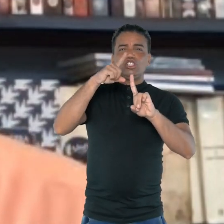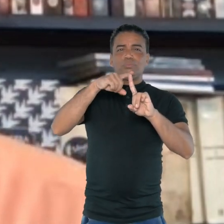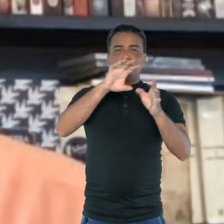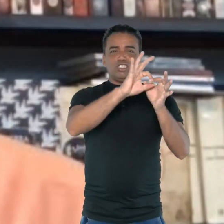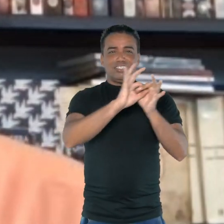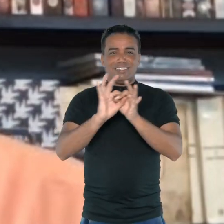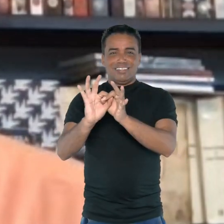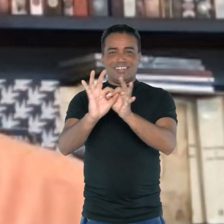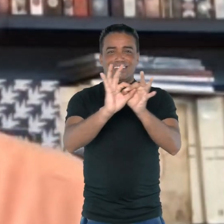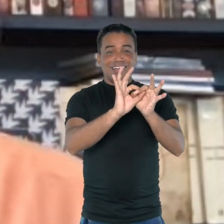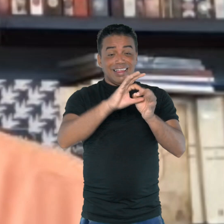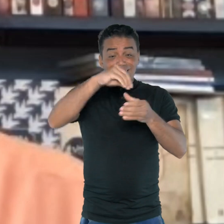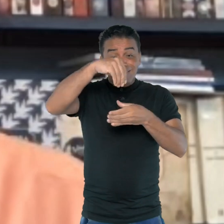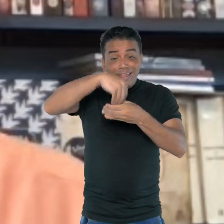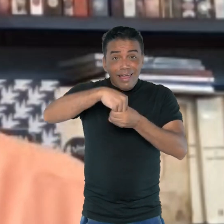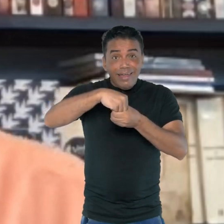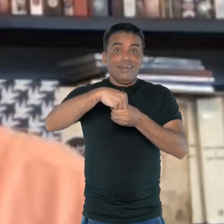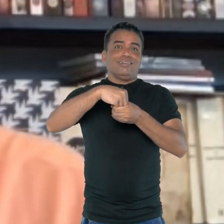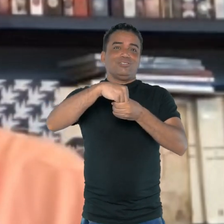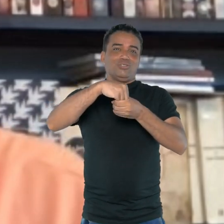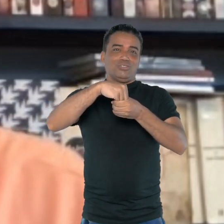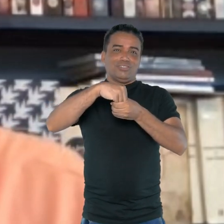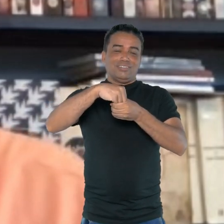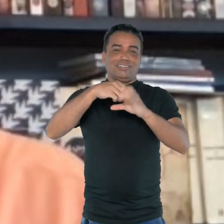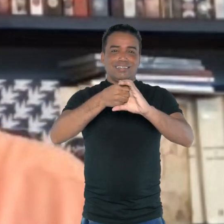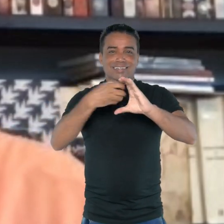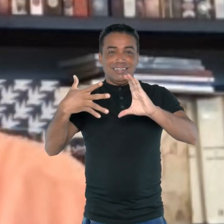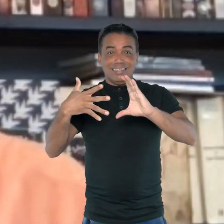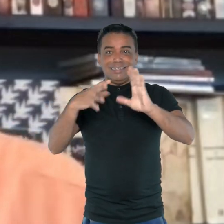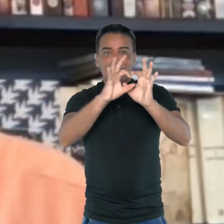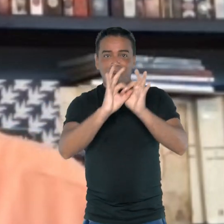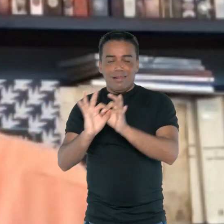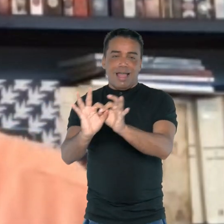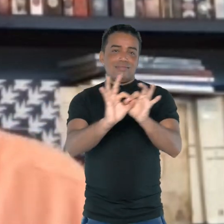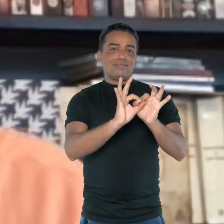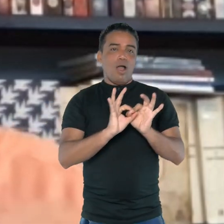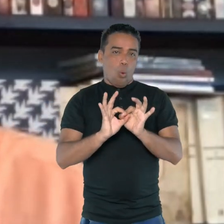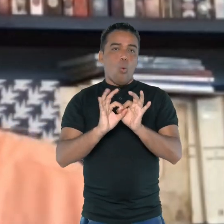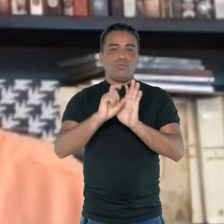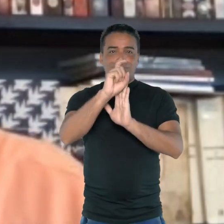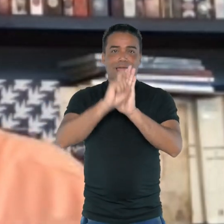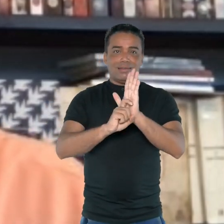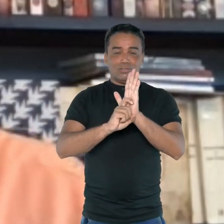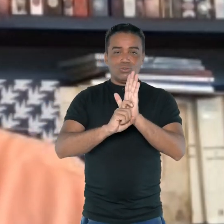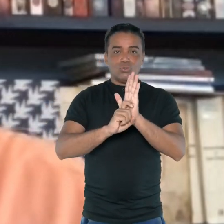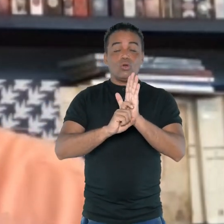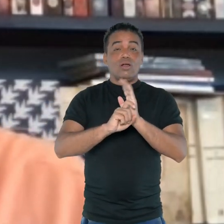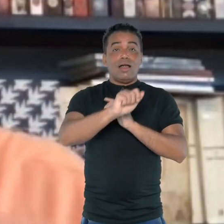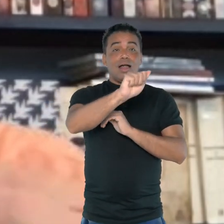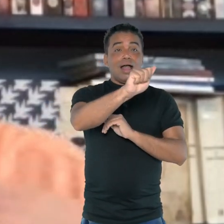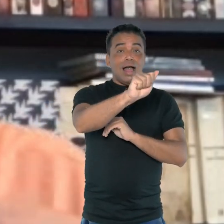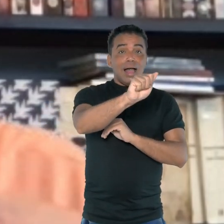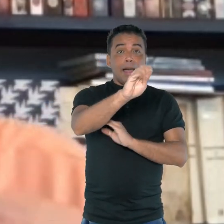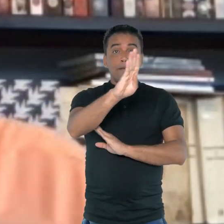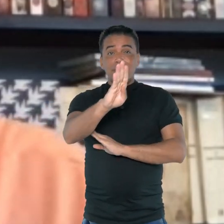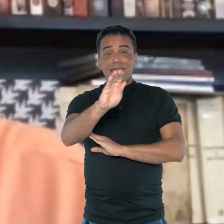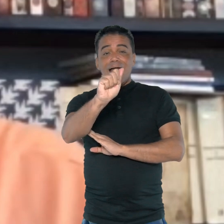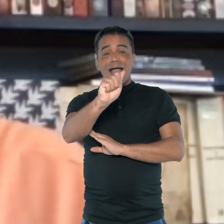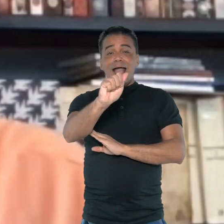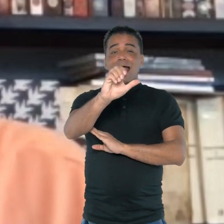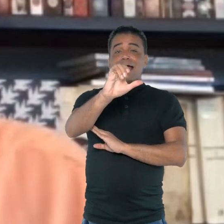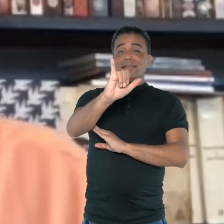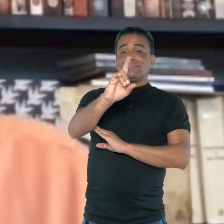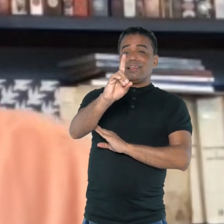unidade interna que os liga, que os amarra um no outro. Então, ab ácido é isso,